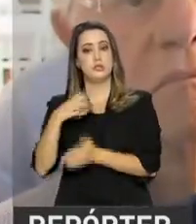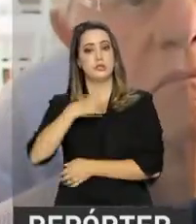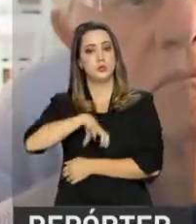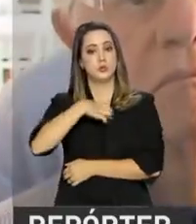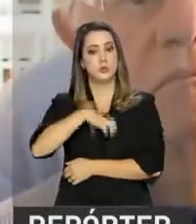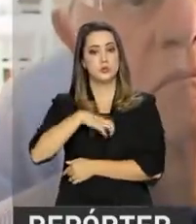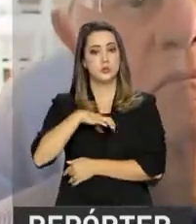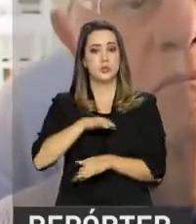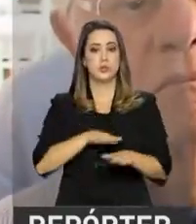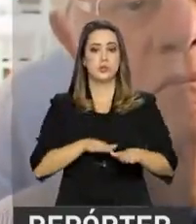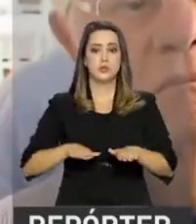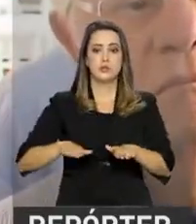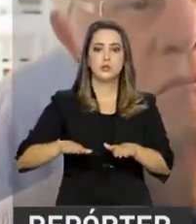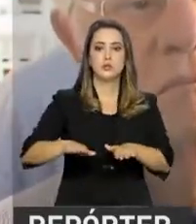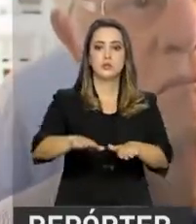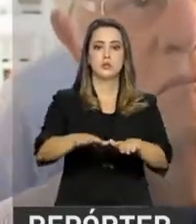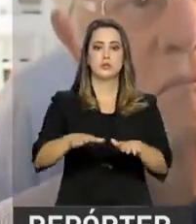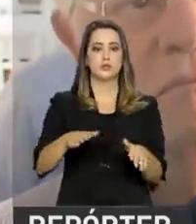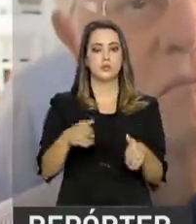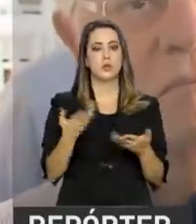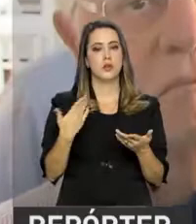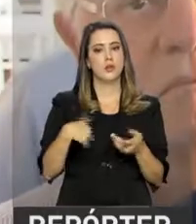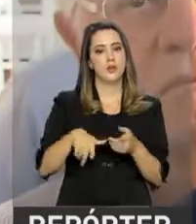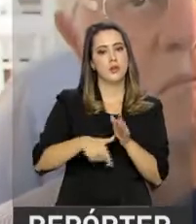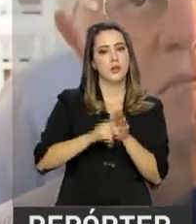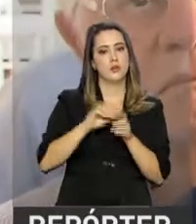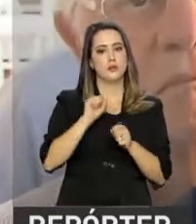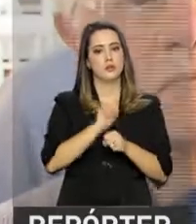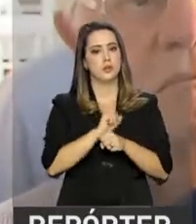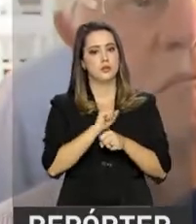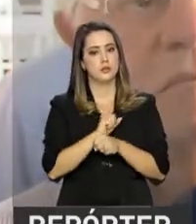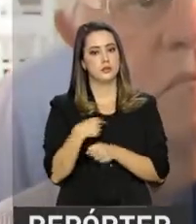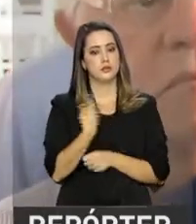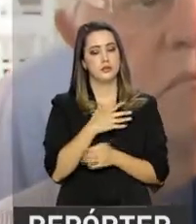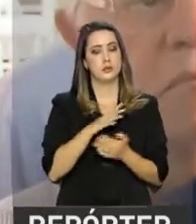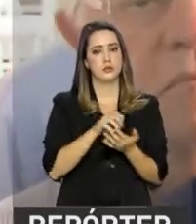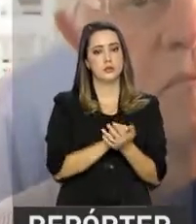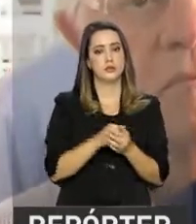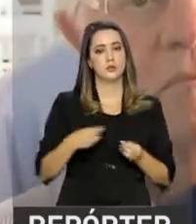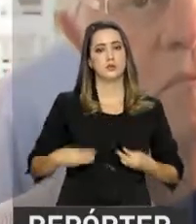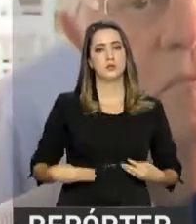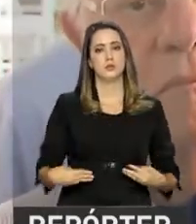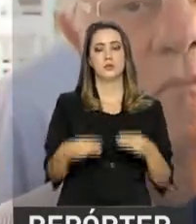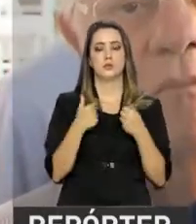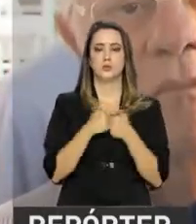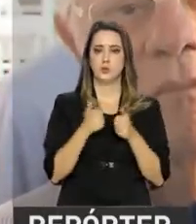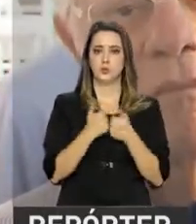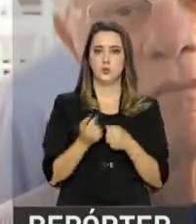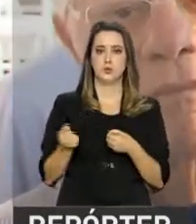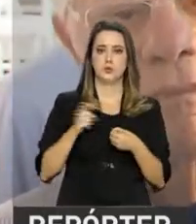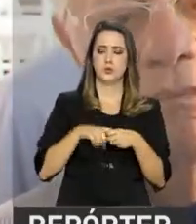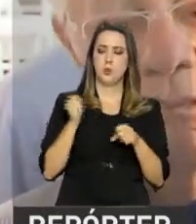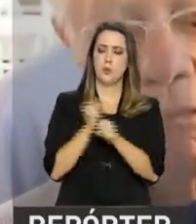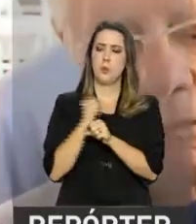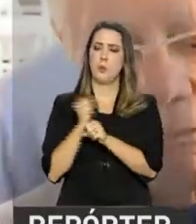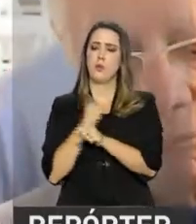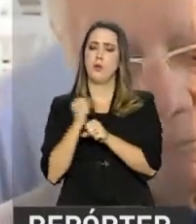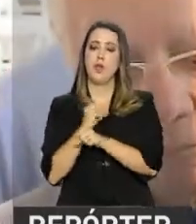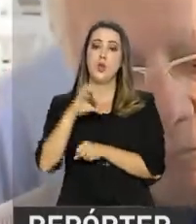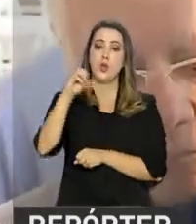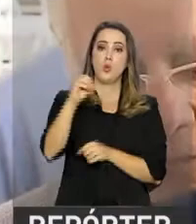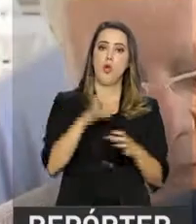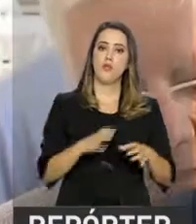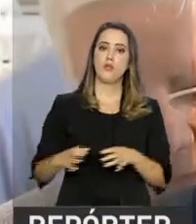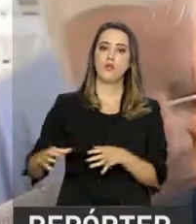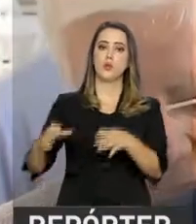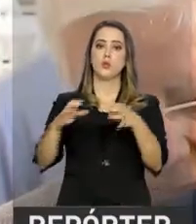sua duplicação estava paralisada quando nós assumimos o Ministério dos Transportes. Retomamos 9 lotes, o último lote de